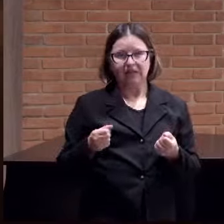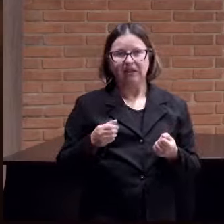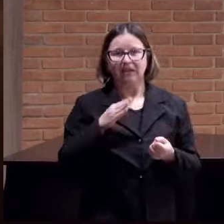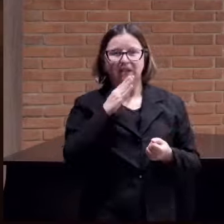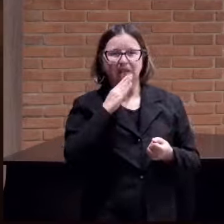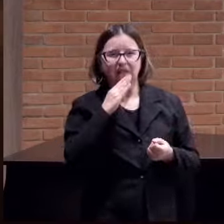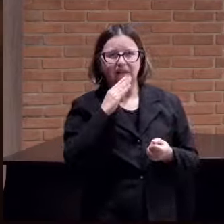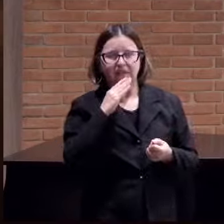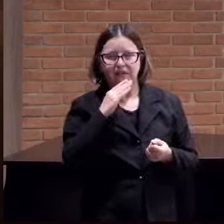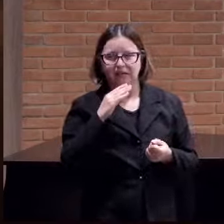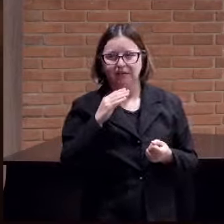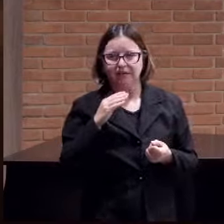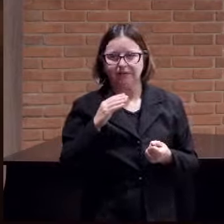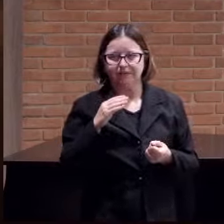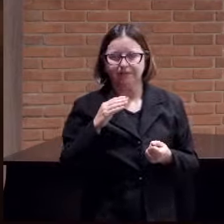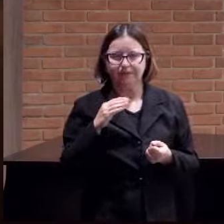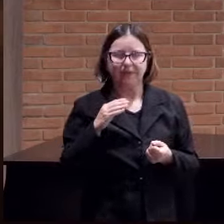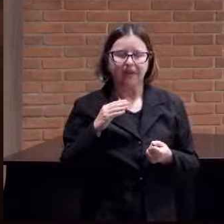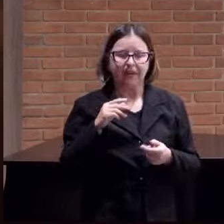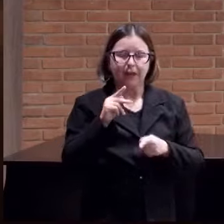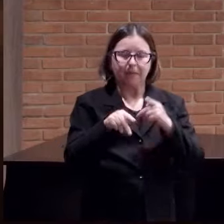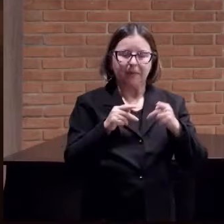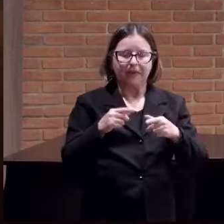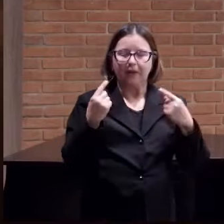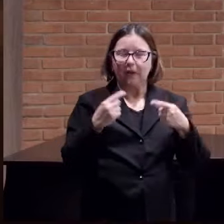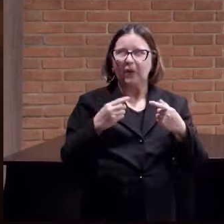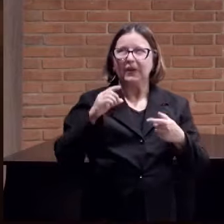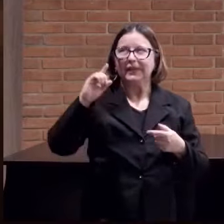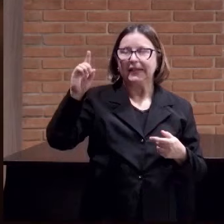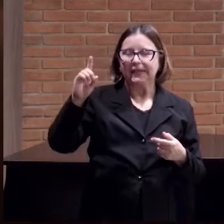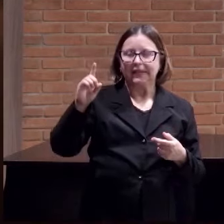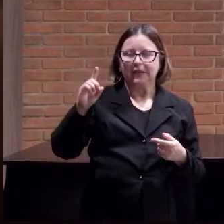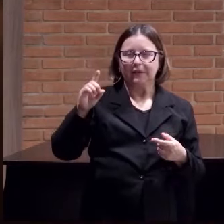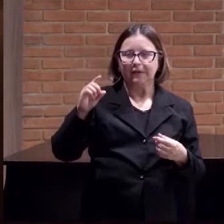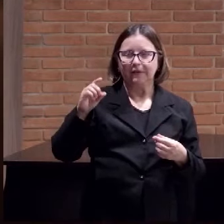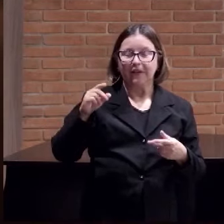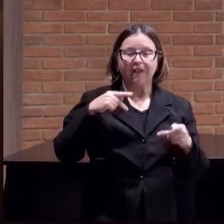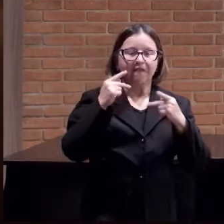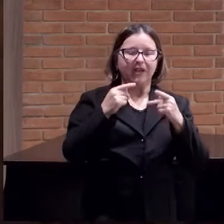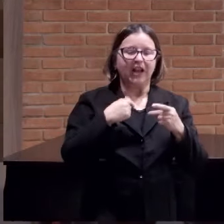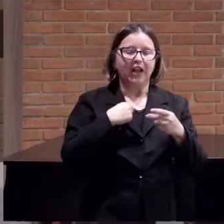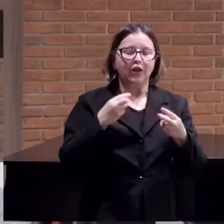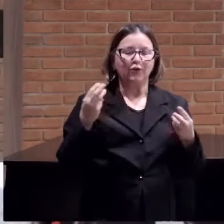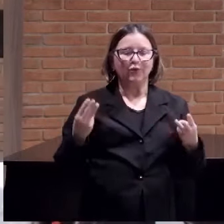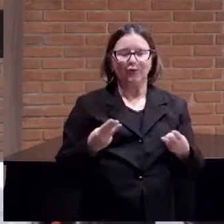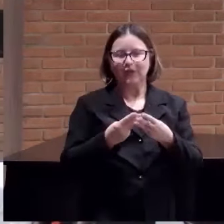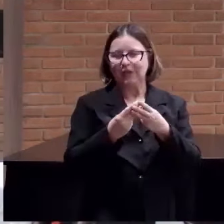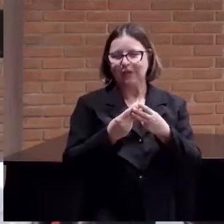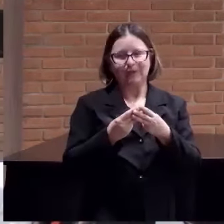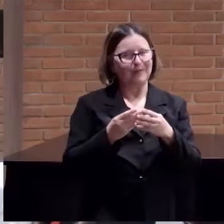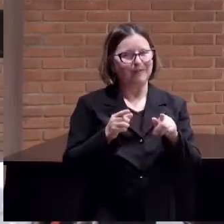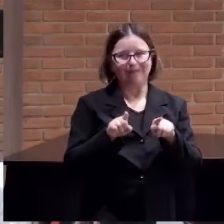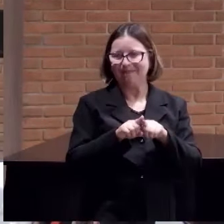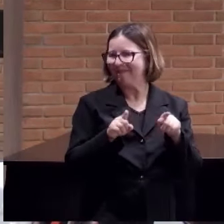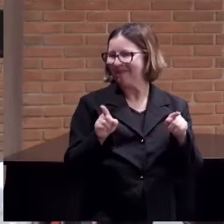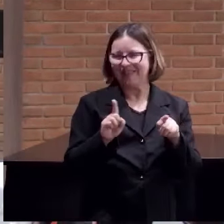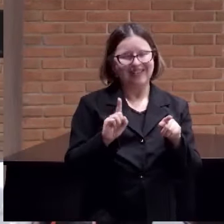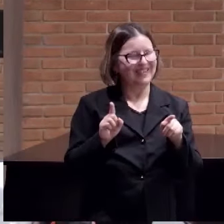se declaram judeus e não são, sendo antes sinagoga de Satanás.